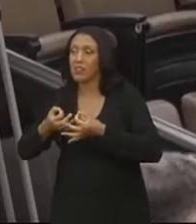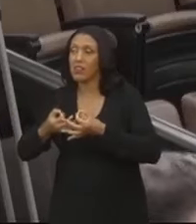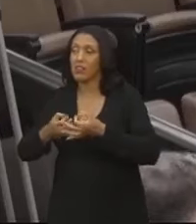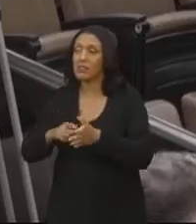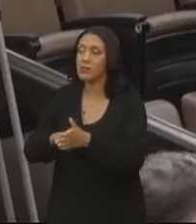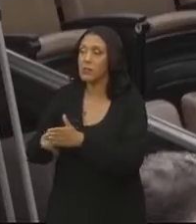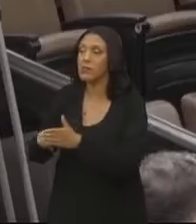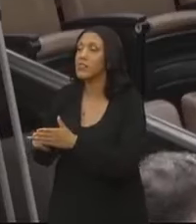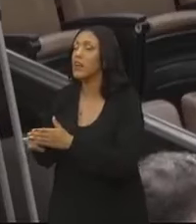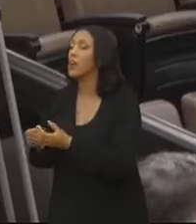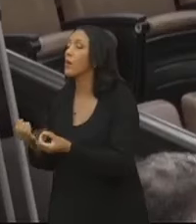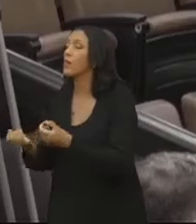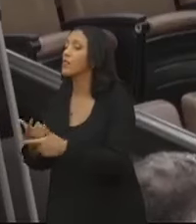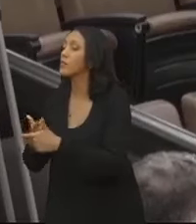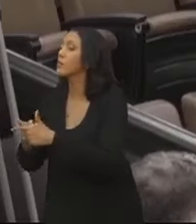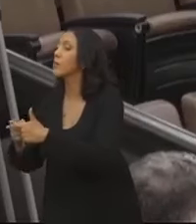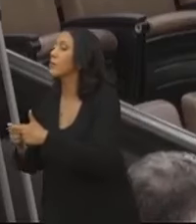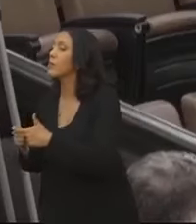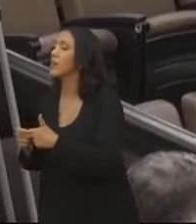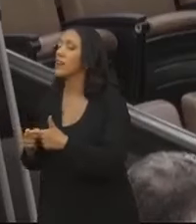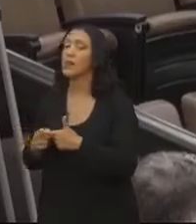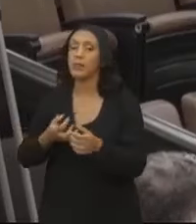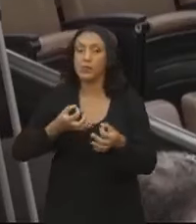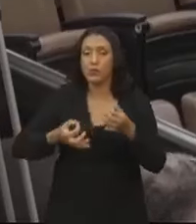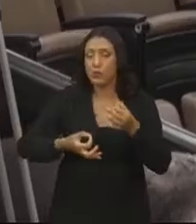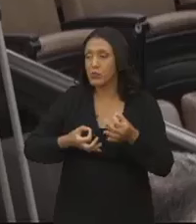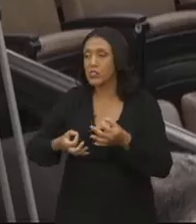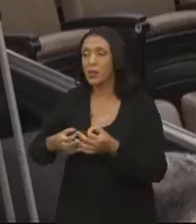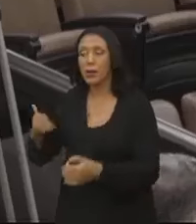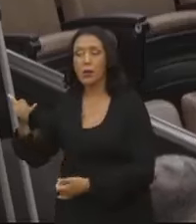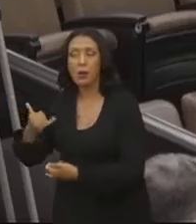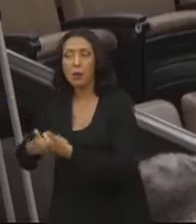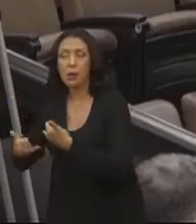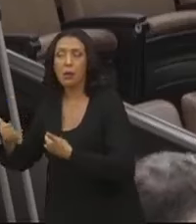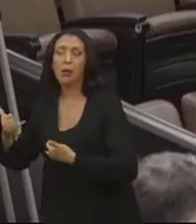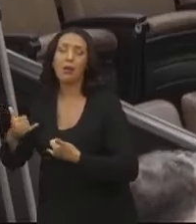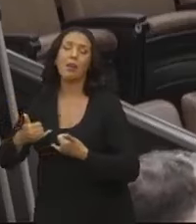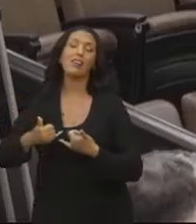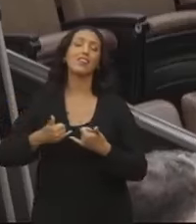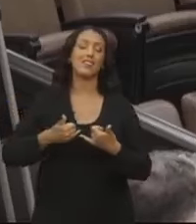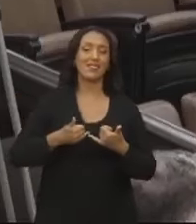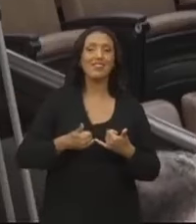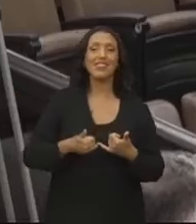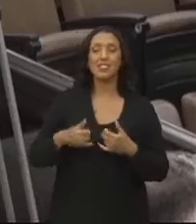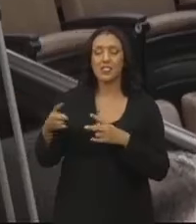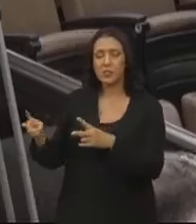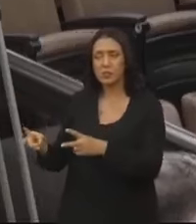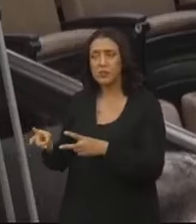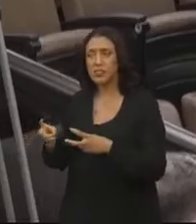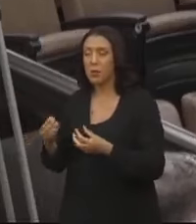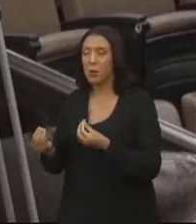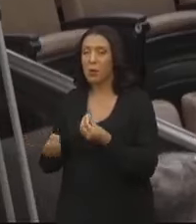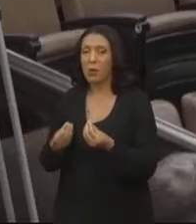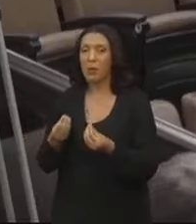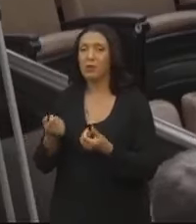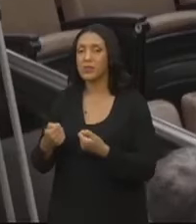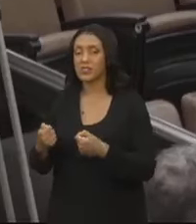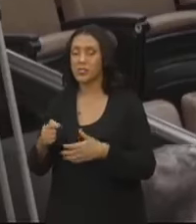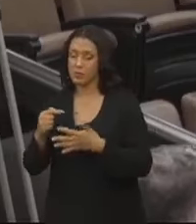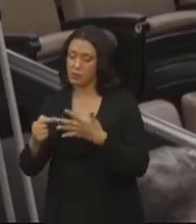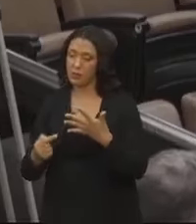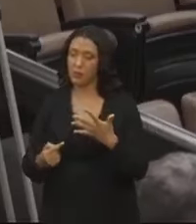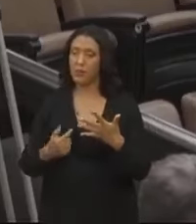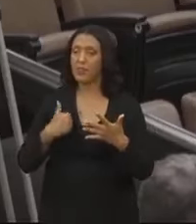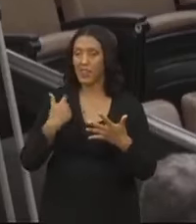menos e acertar mais. Vai vir um orçamento agora da cidade. Não basta só indicar o subprefeito.